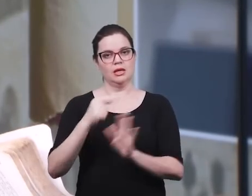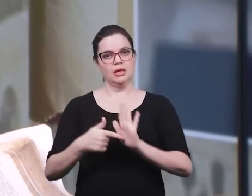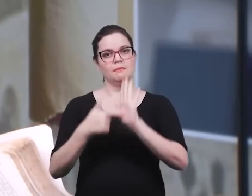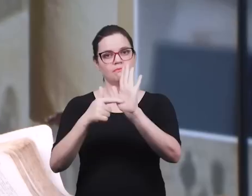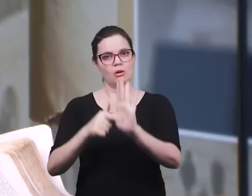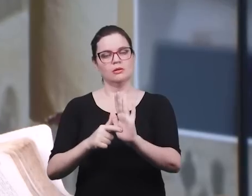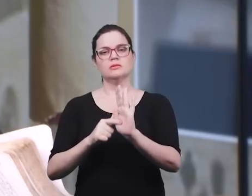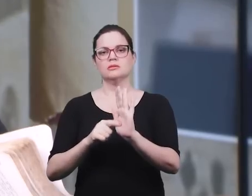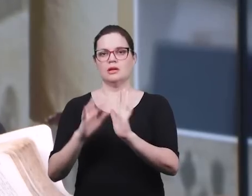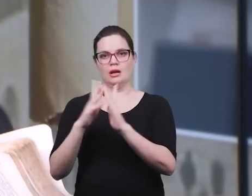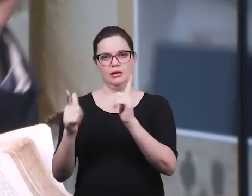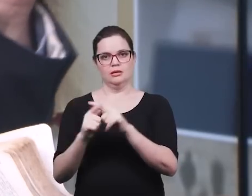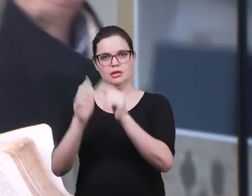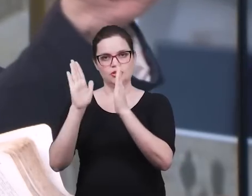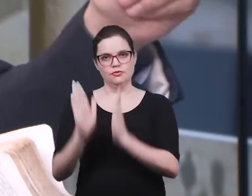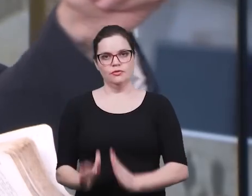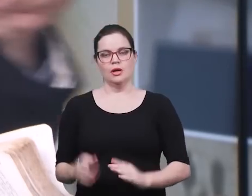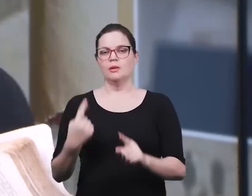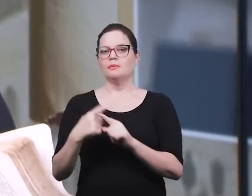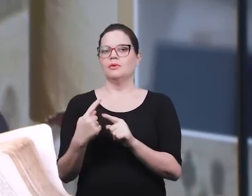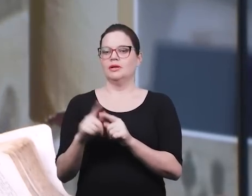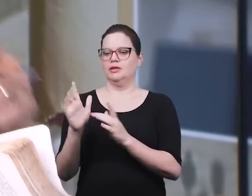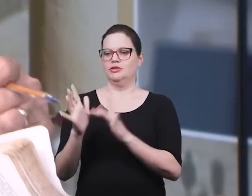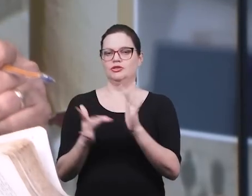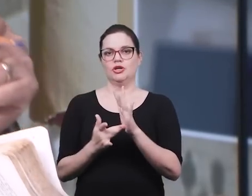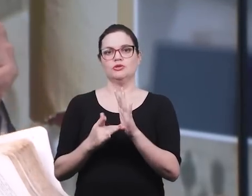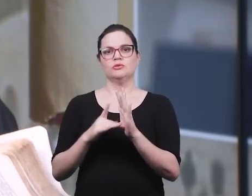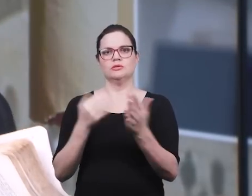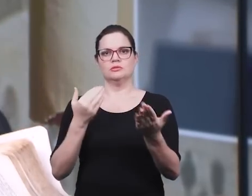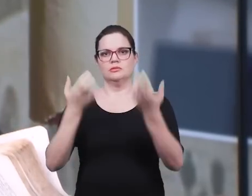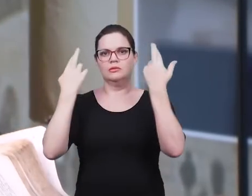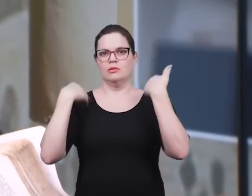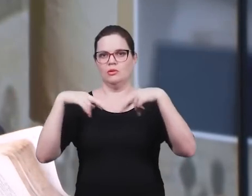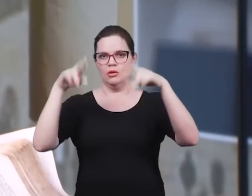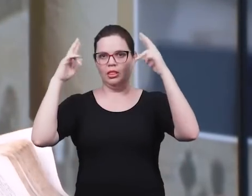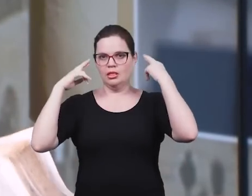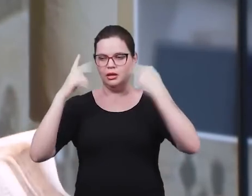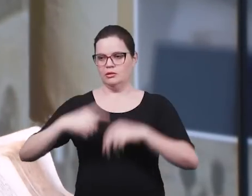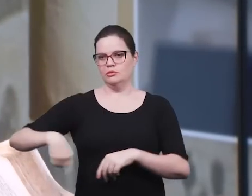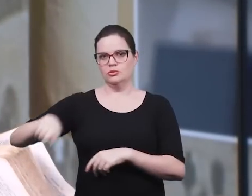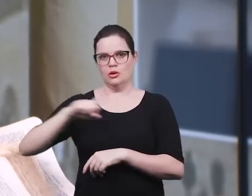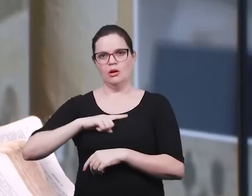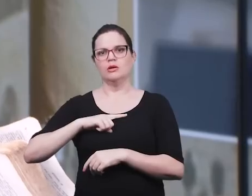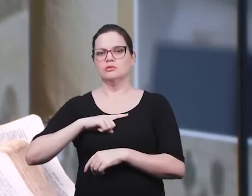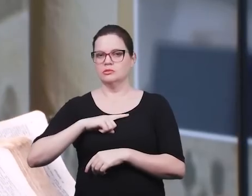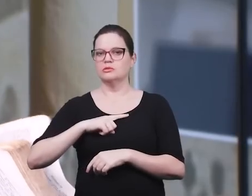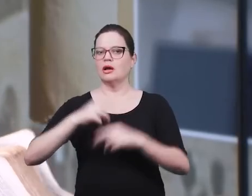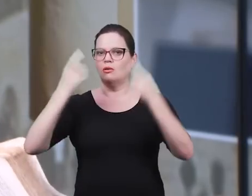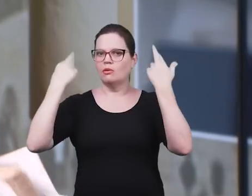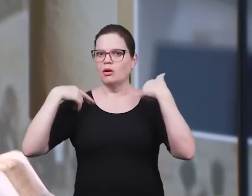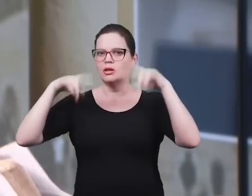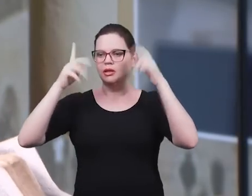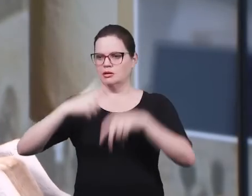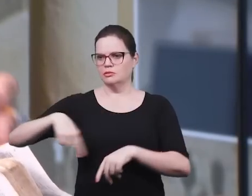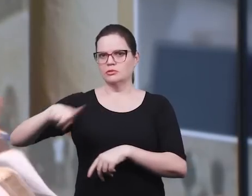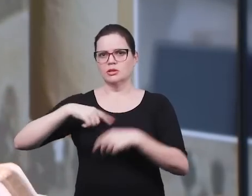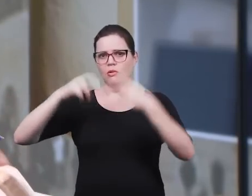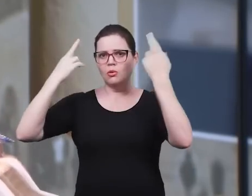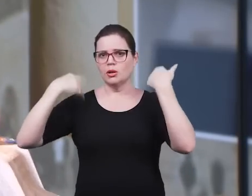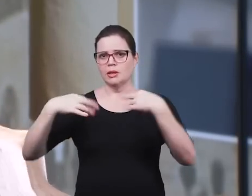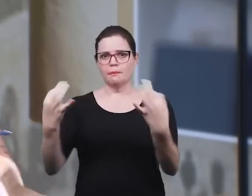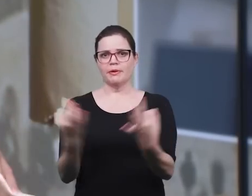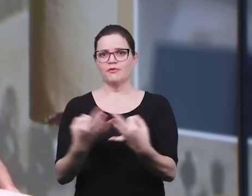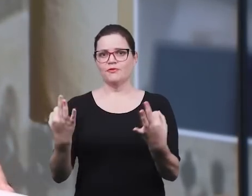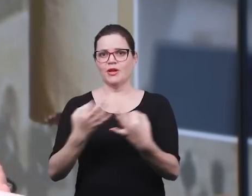para a igreja, porque Jesus, como foi bem dito pelos pastores aqui, o Senhor Jesus é o nosso Cordeiro Pascal, Ele é o Cordeiro perfeito, é